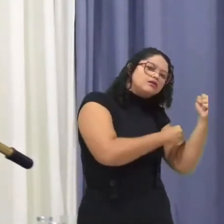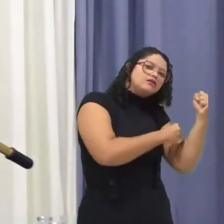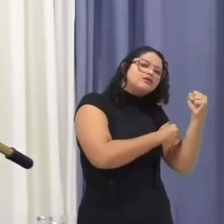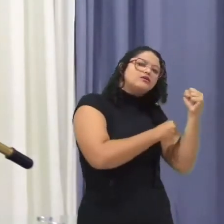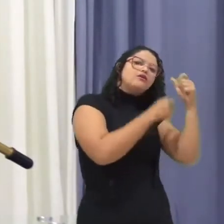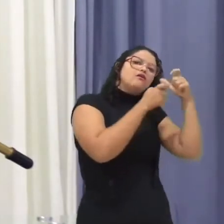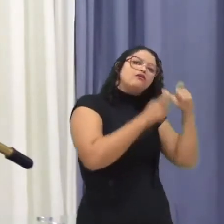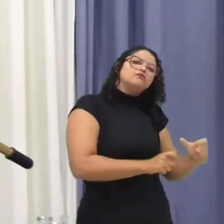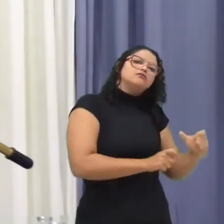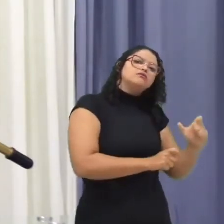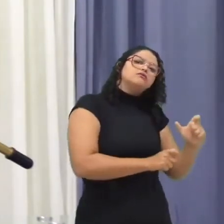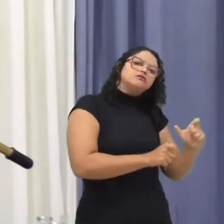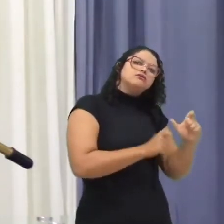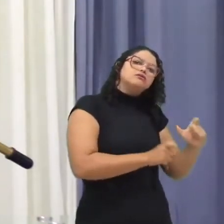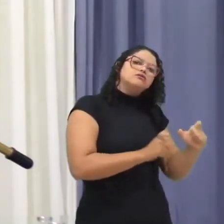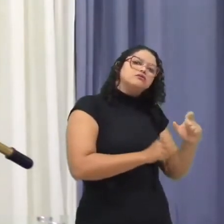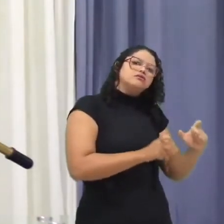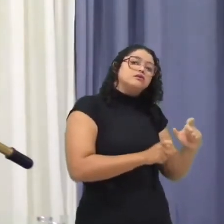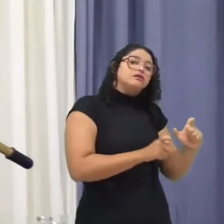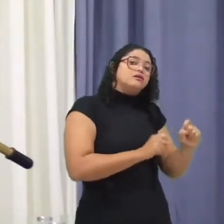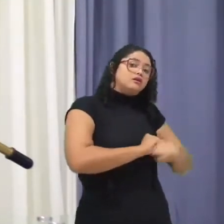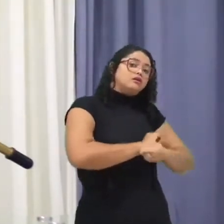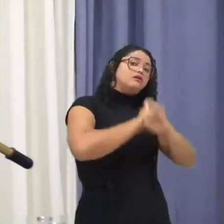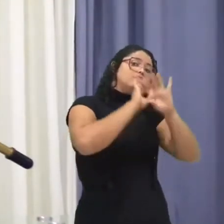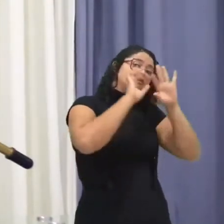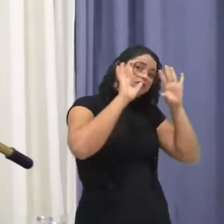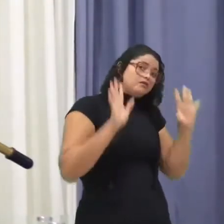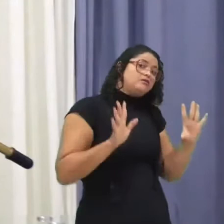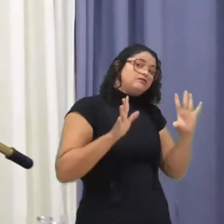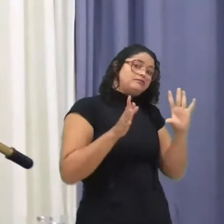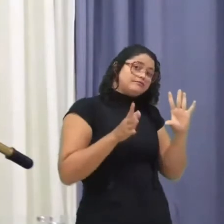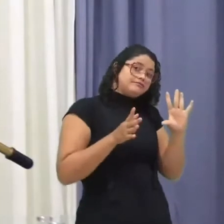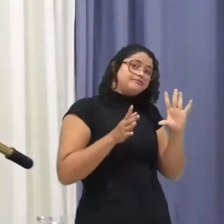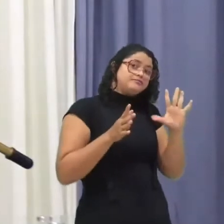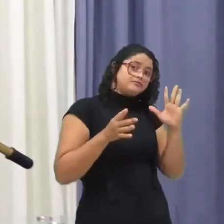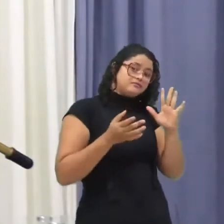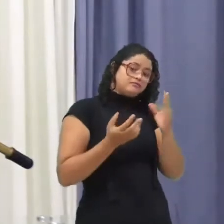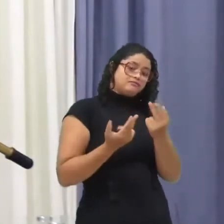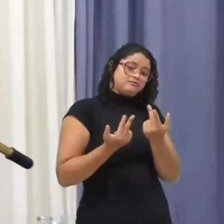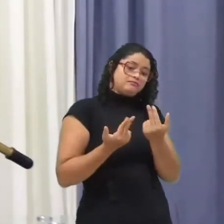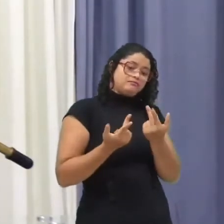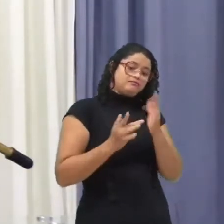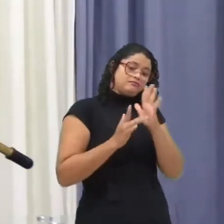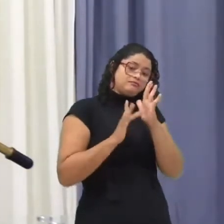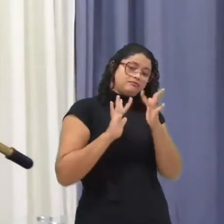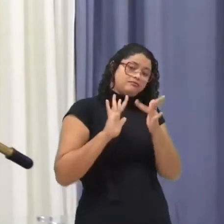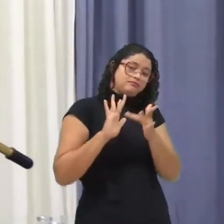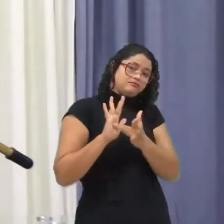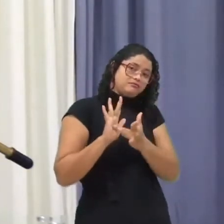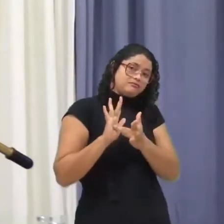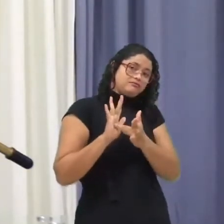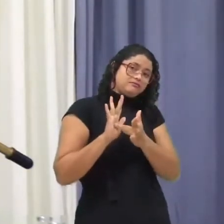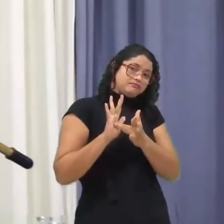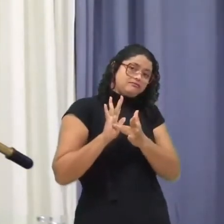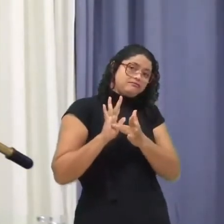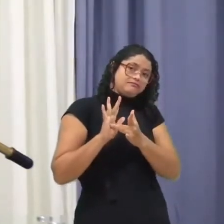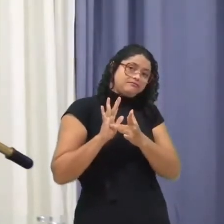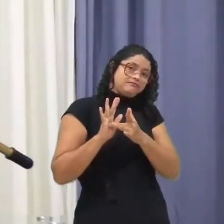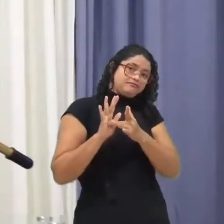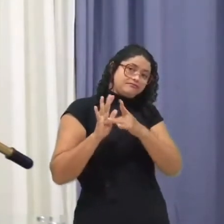deixa claro que é do mesmo lugar de onde Cristo está vindo, o céu.